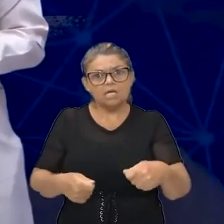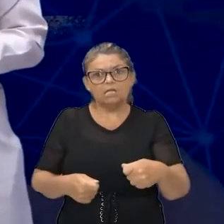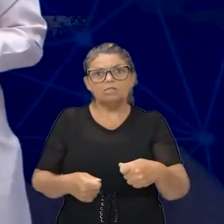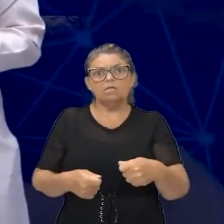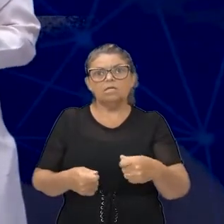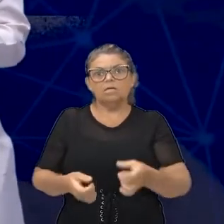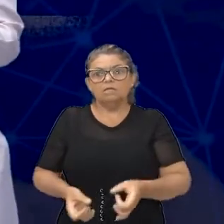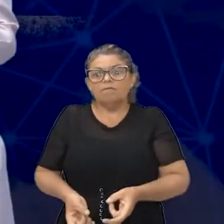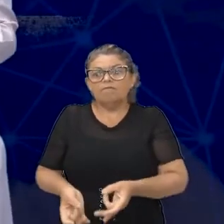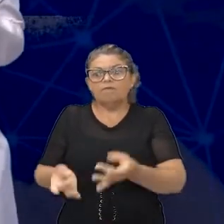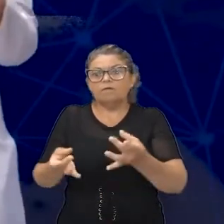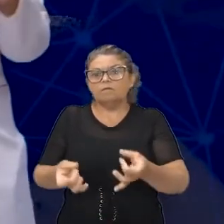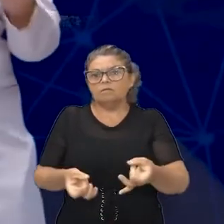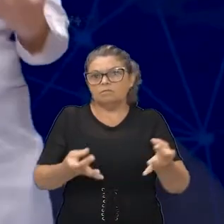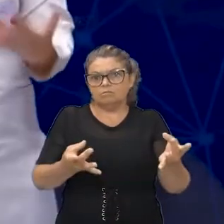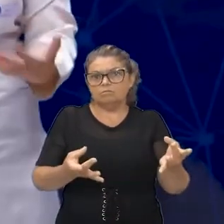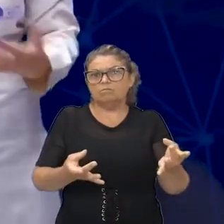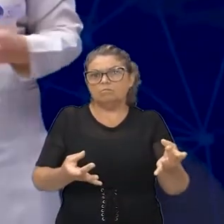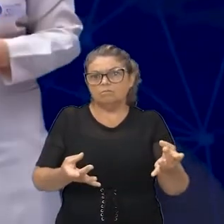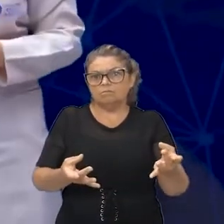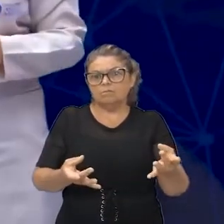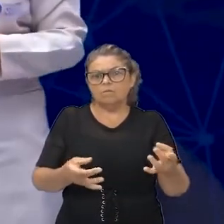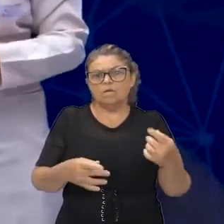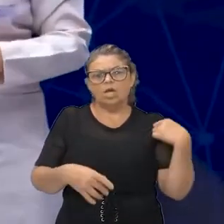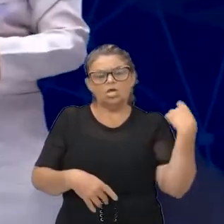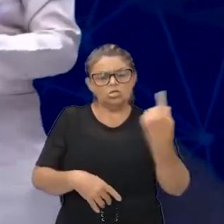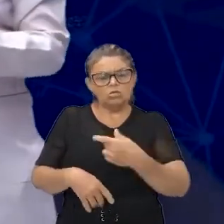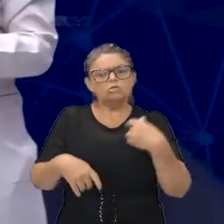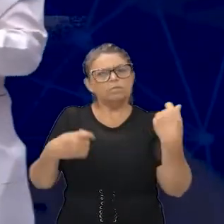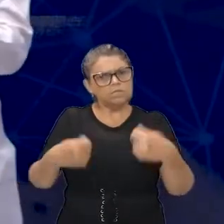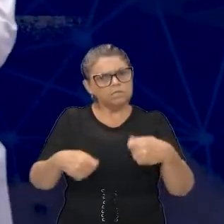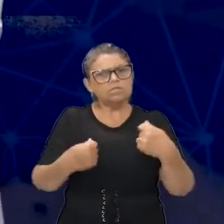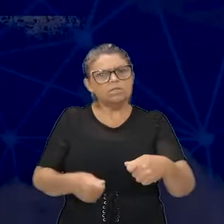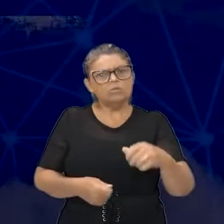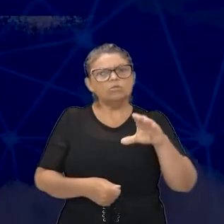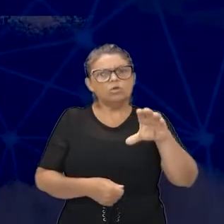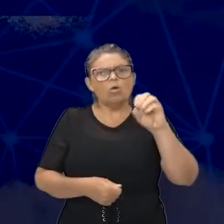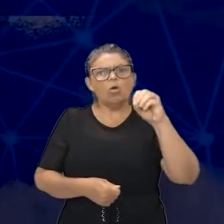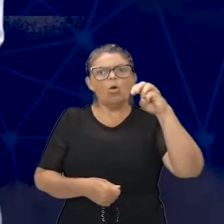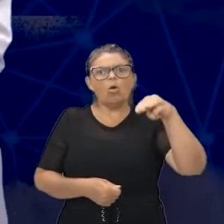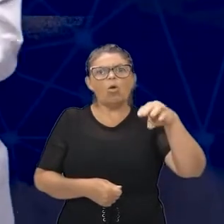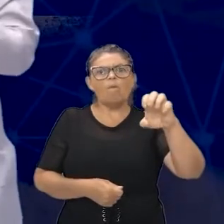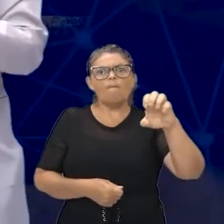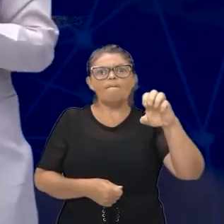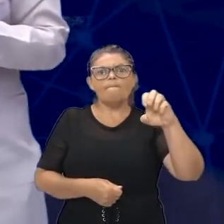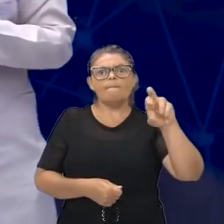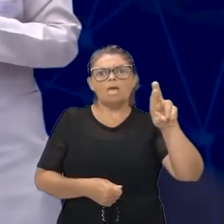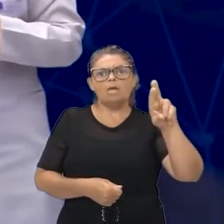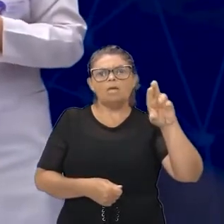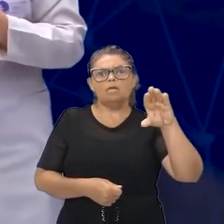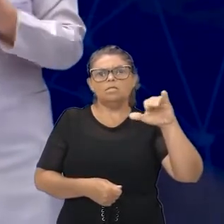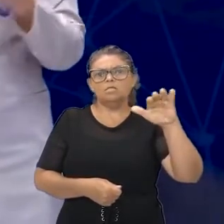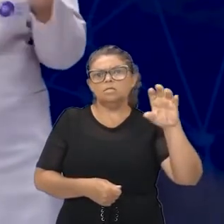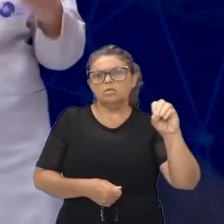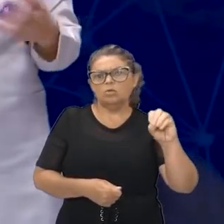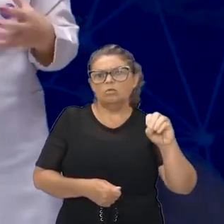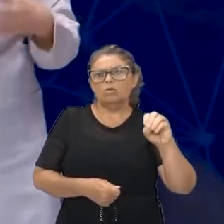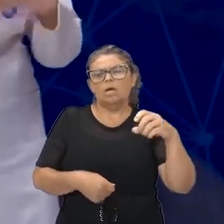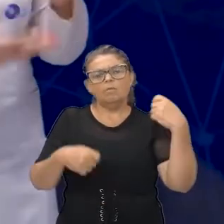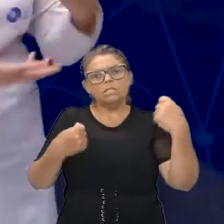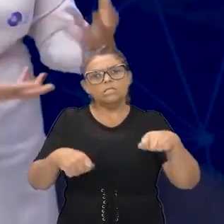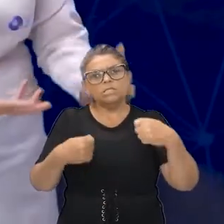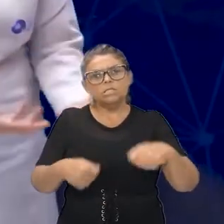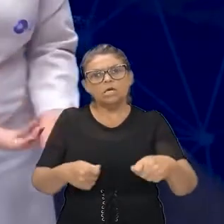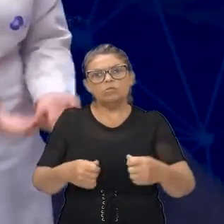comercial. Nós precisamos de mercados consumidores, nós precisamos de produtos que nós